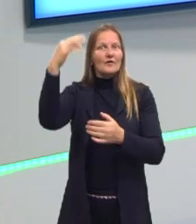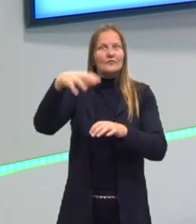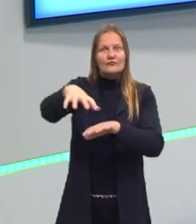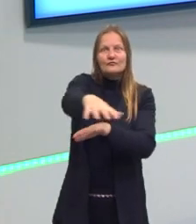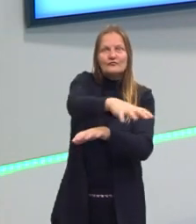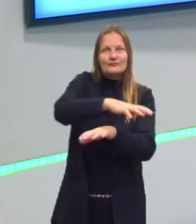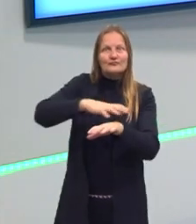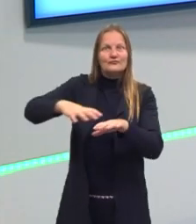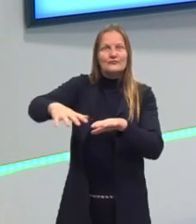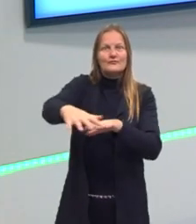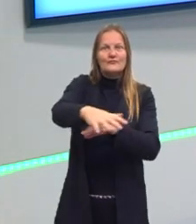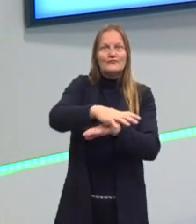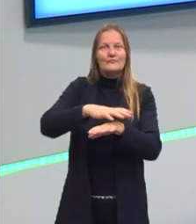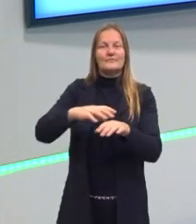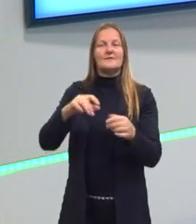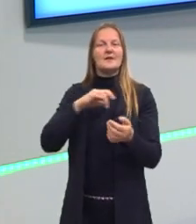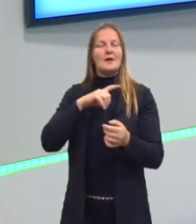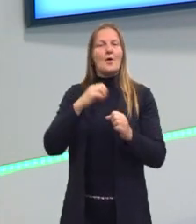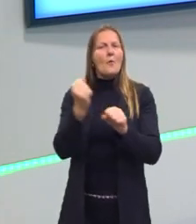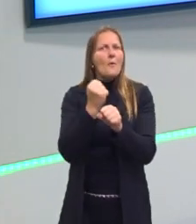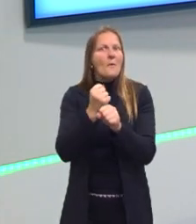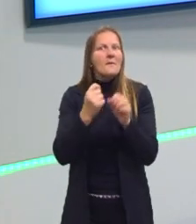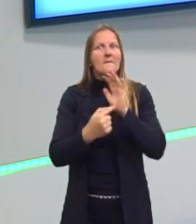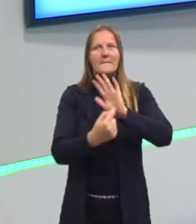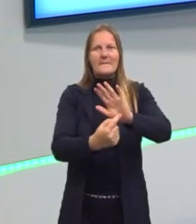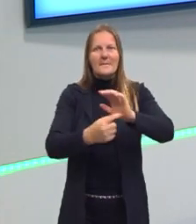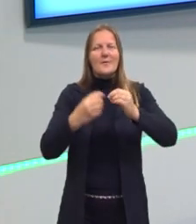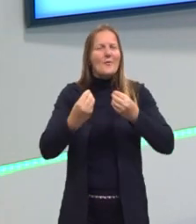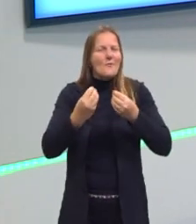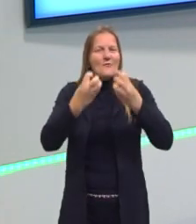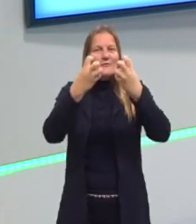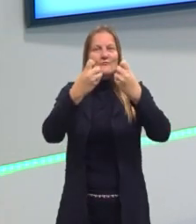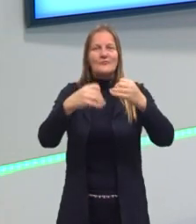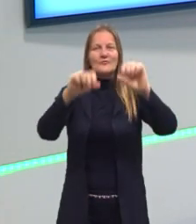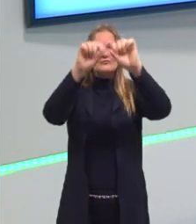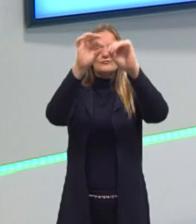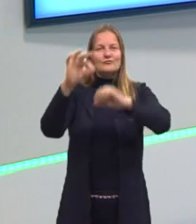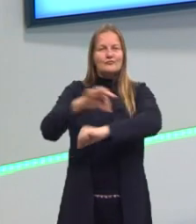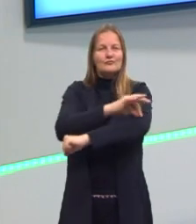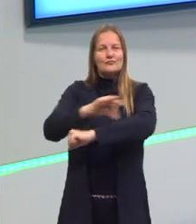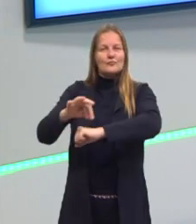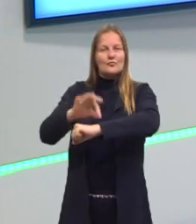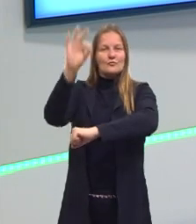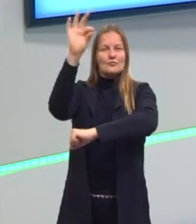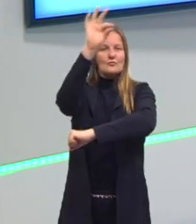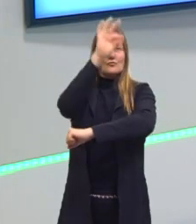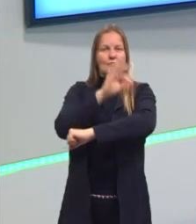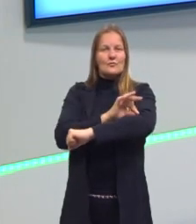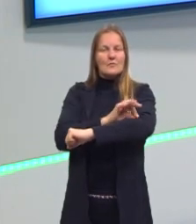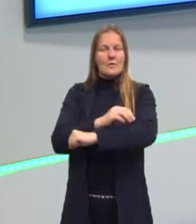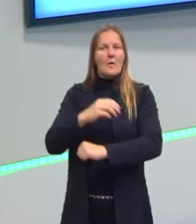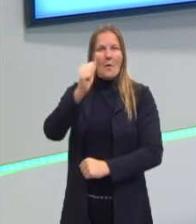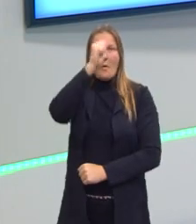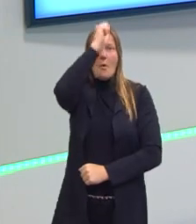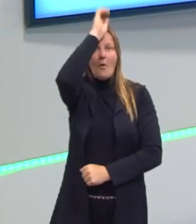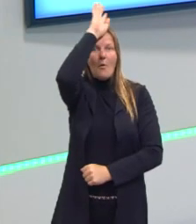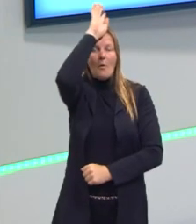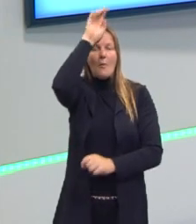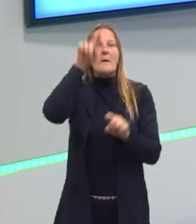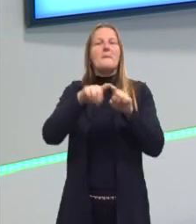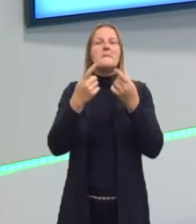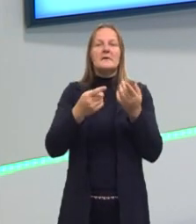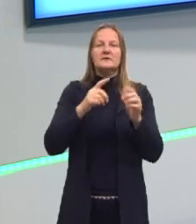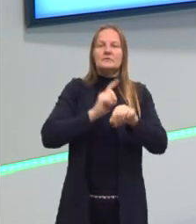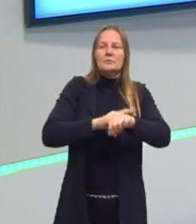a obra mostra também resquícios né de uma arquitetura romana Mas ela tá falando